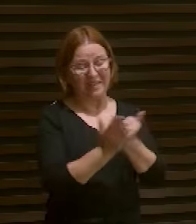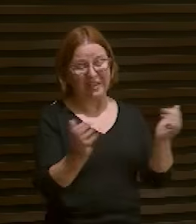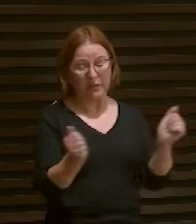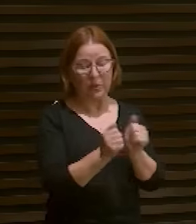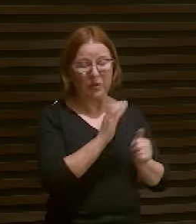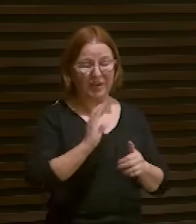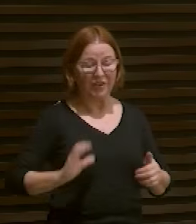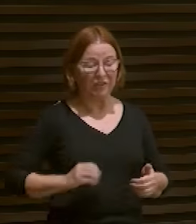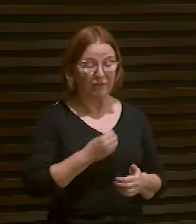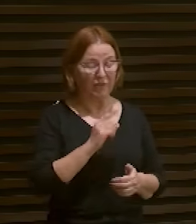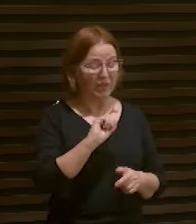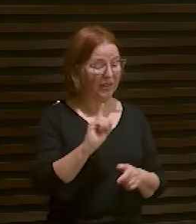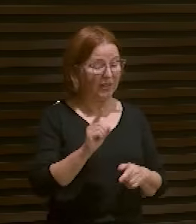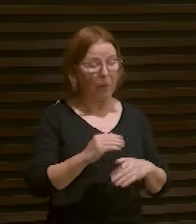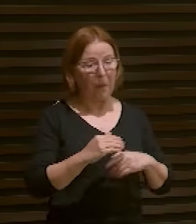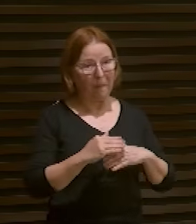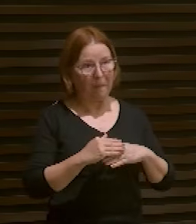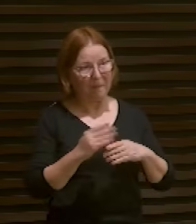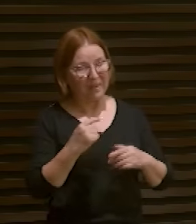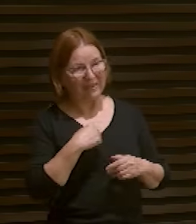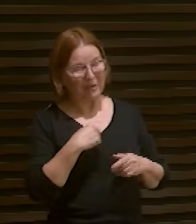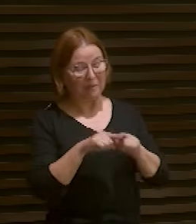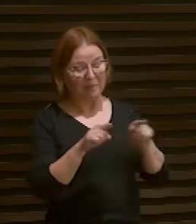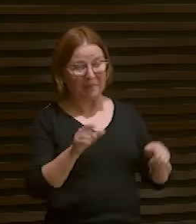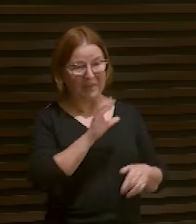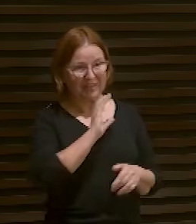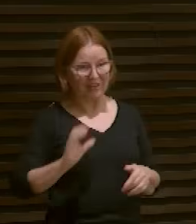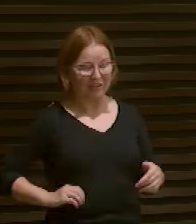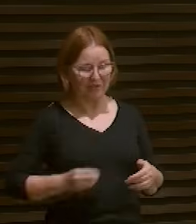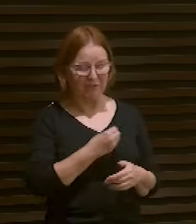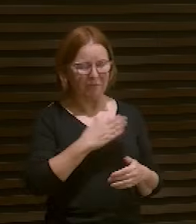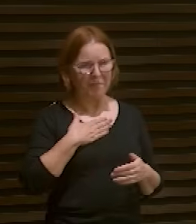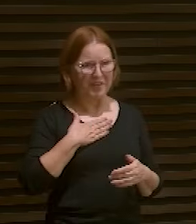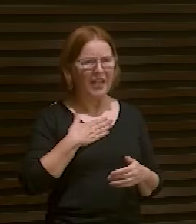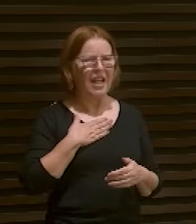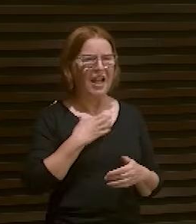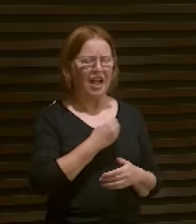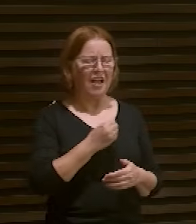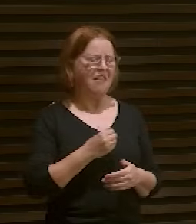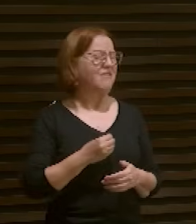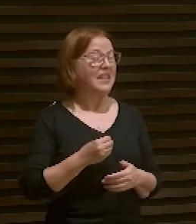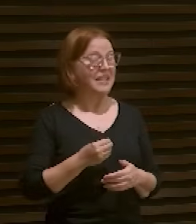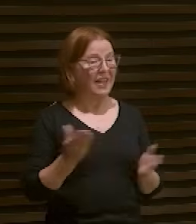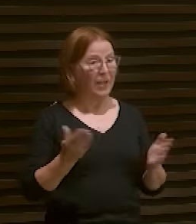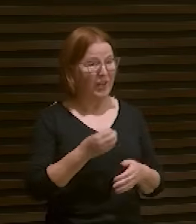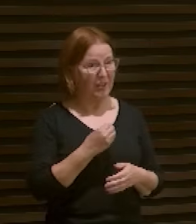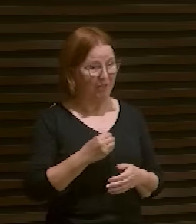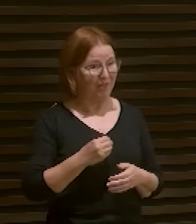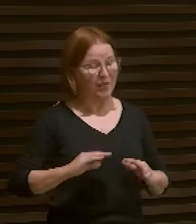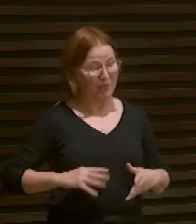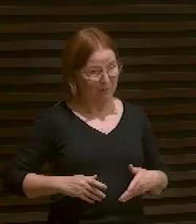mais eu, mas Cristo vive em mim, e a vida que vivo agora na carne, vivo pela fé do Filho de Deus, que me amou e assim mesmo se entregou